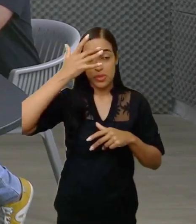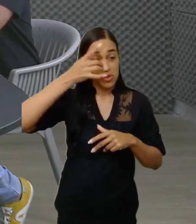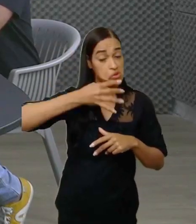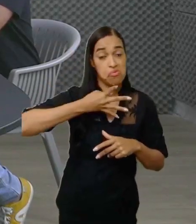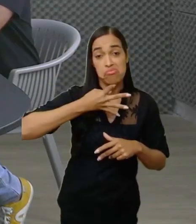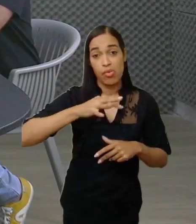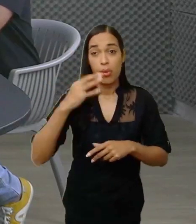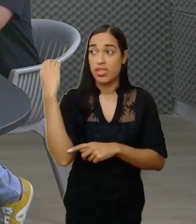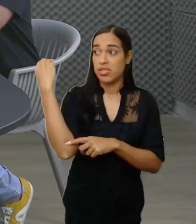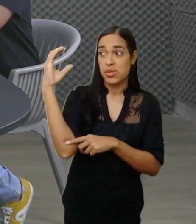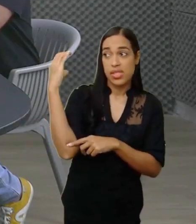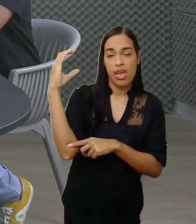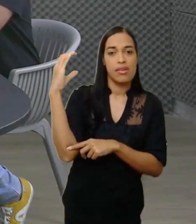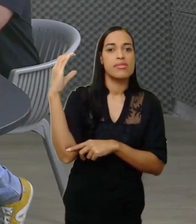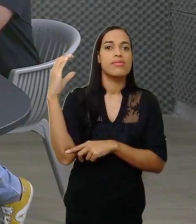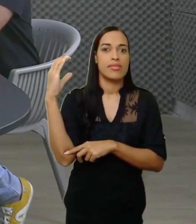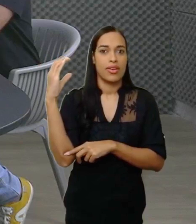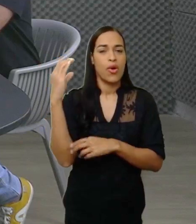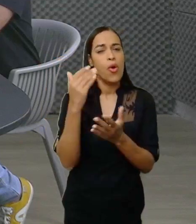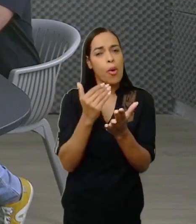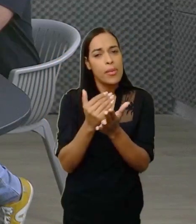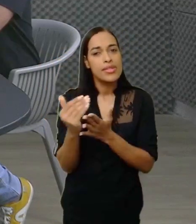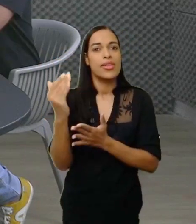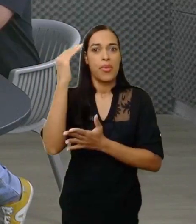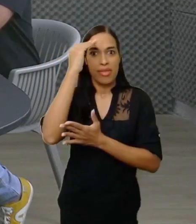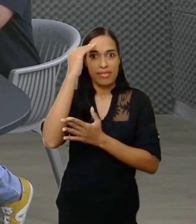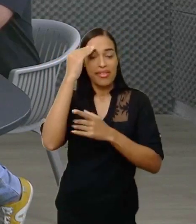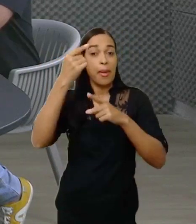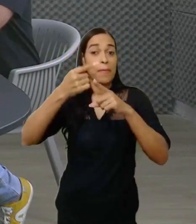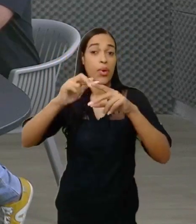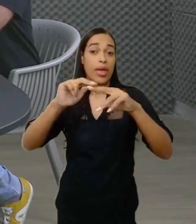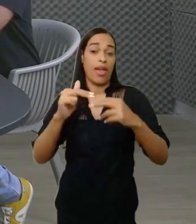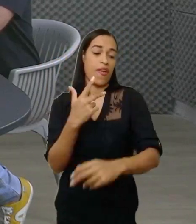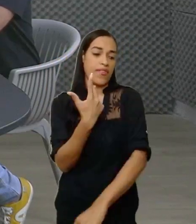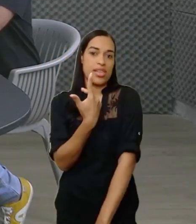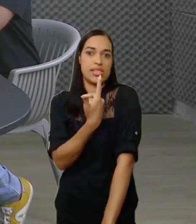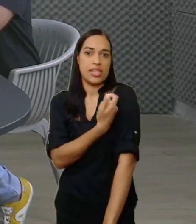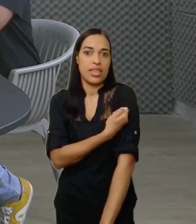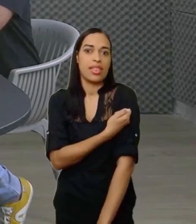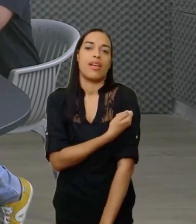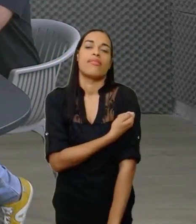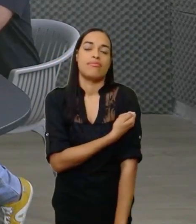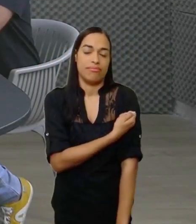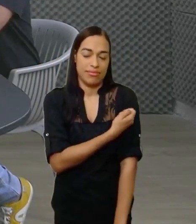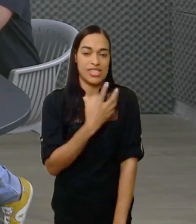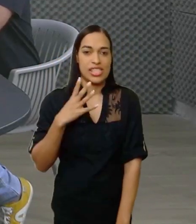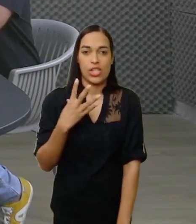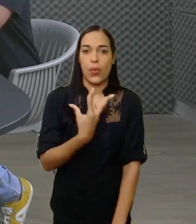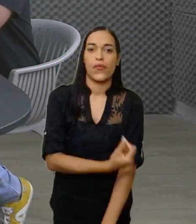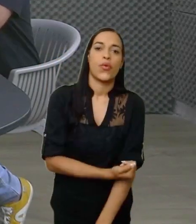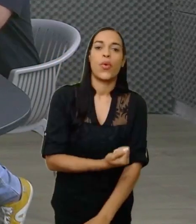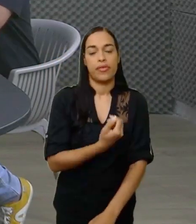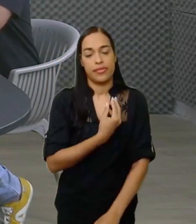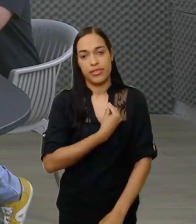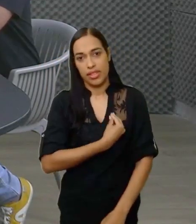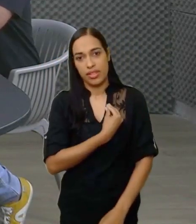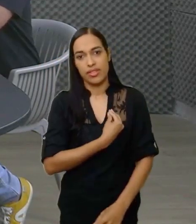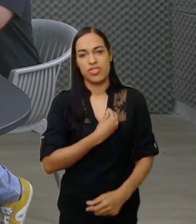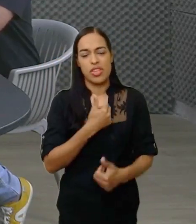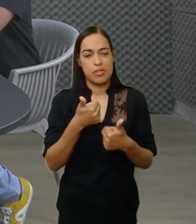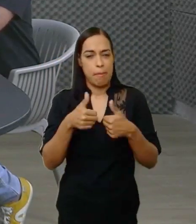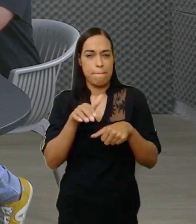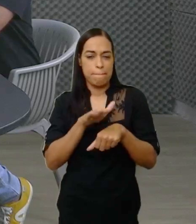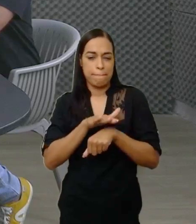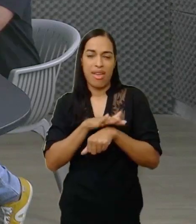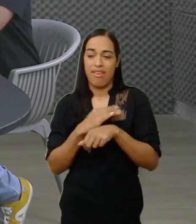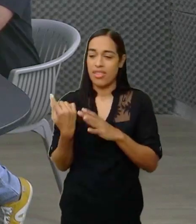ciência, porque foi a vacina que salvou vidas e tirou a gente de casa, né? Porque a gente viveu esse período tão difícil que foi de ficar Sim. em casa, de